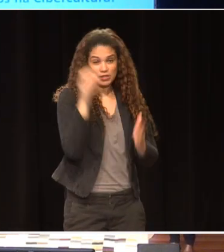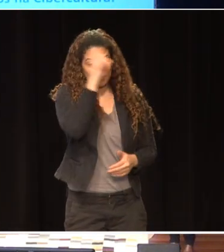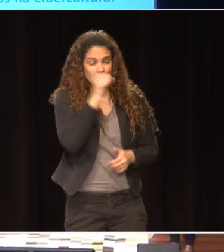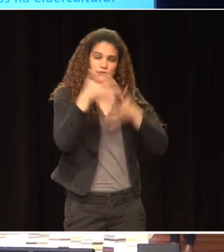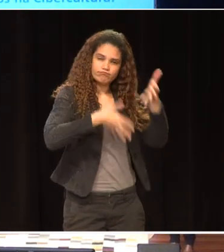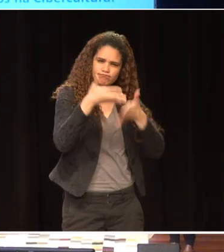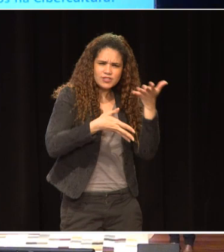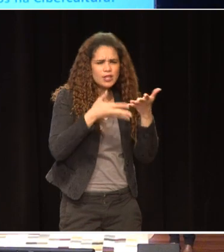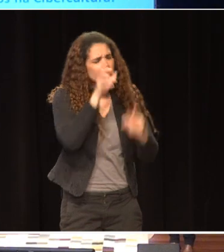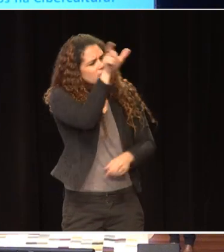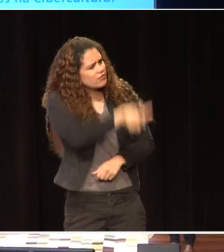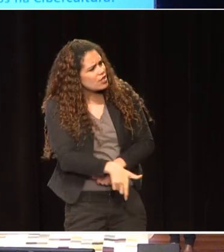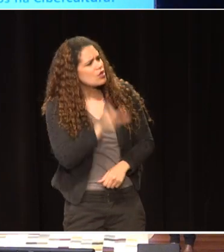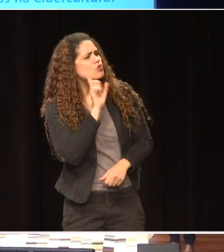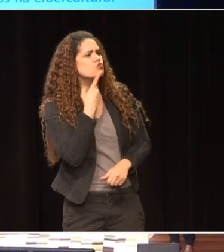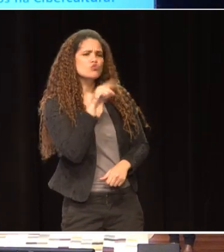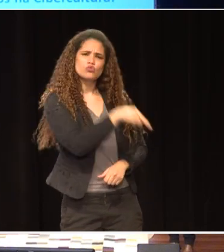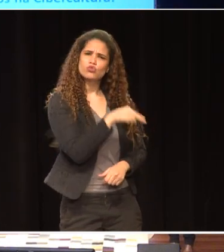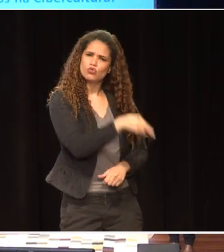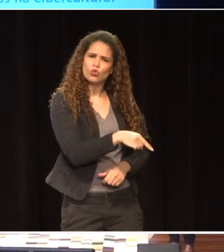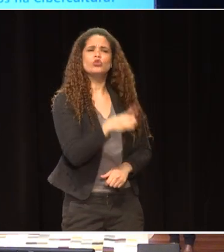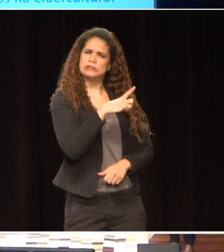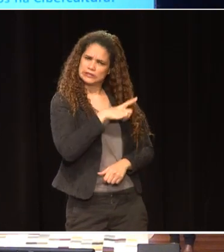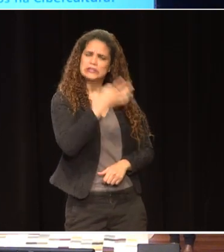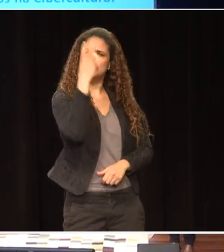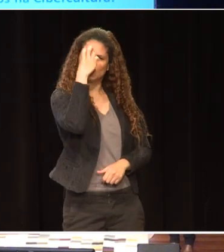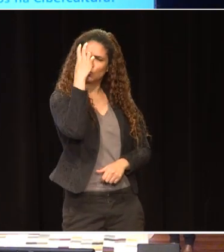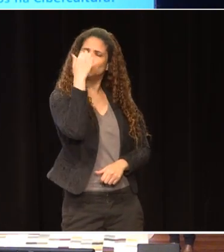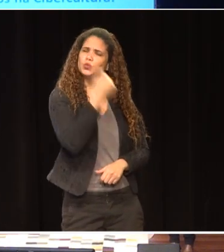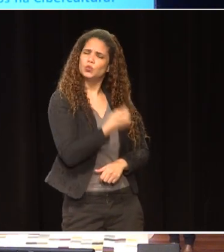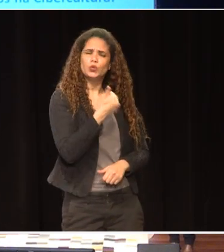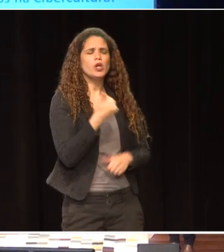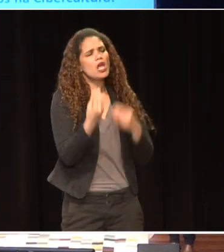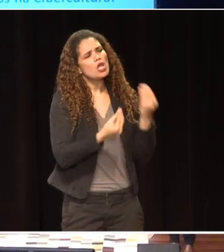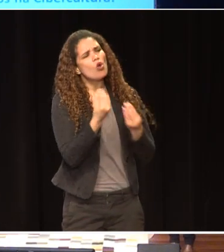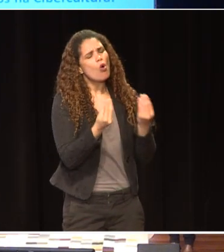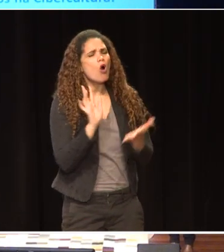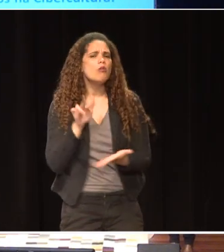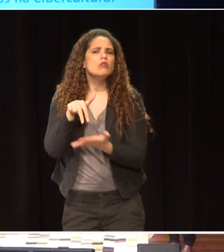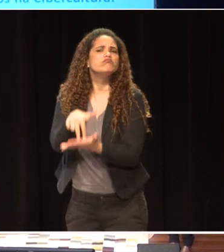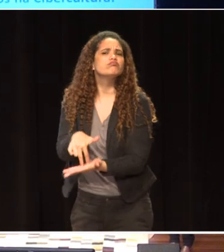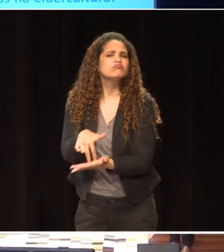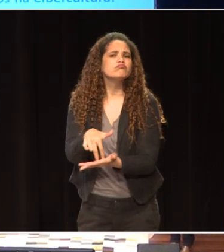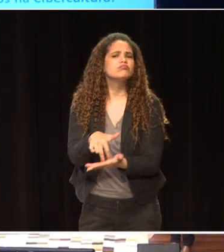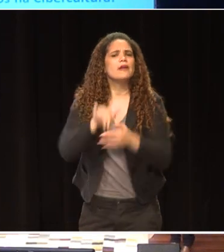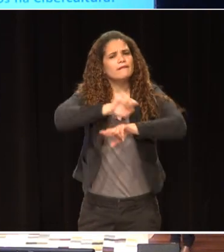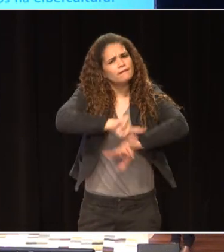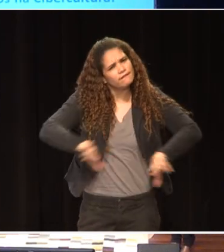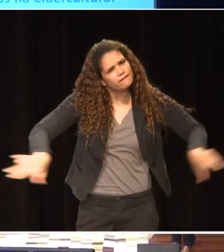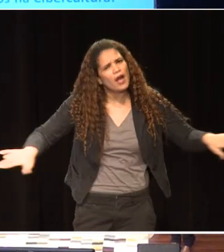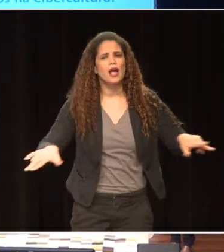e olhar esse corpo surdo como um produtor de cultura, a gente vê como ele se posiciona de maneira